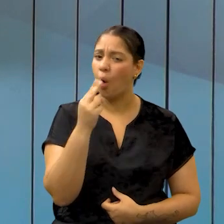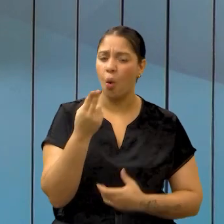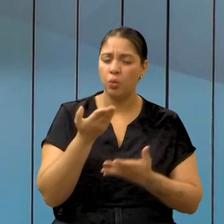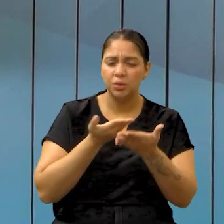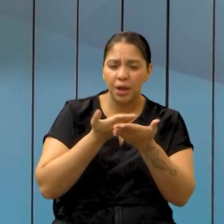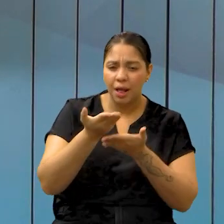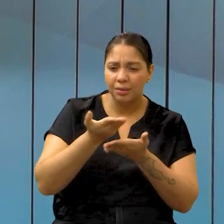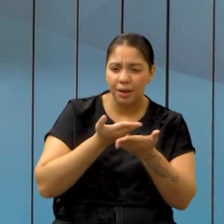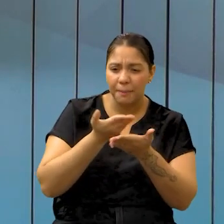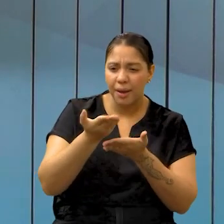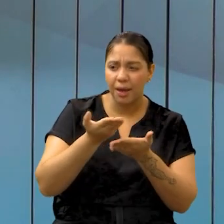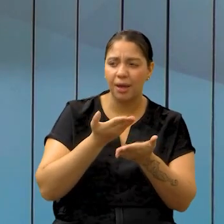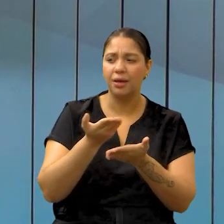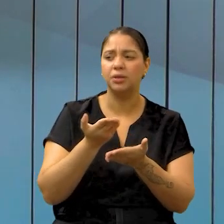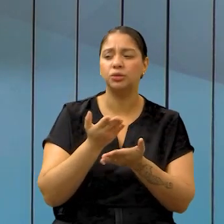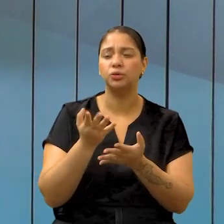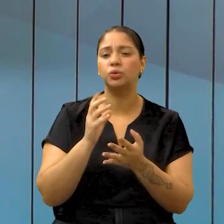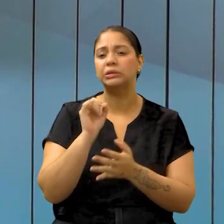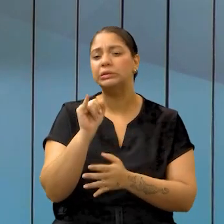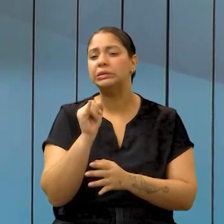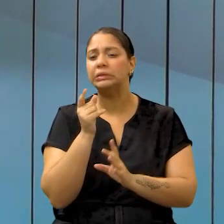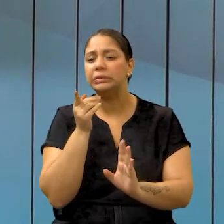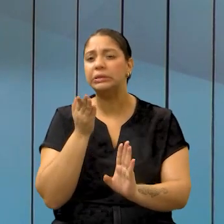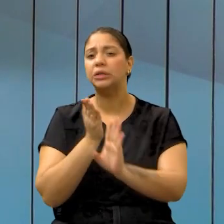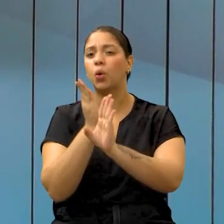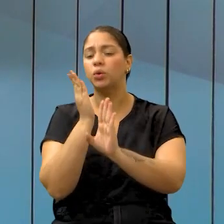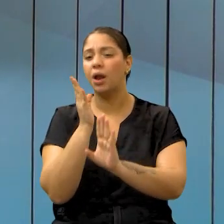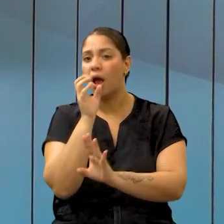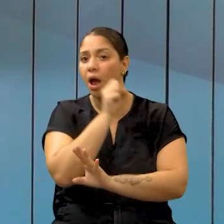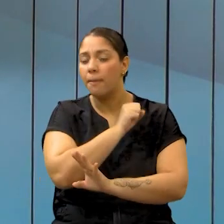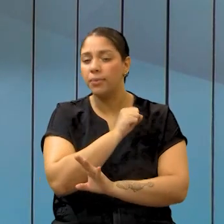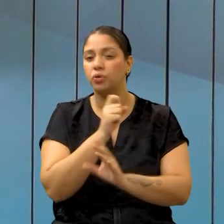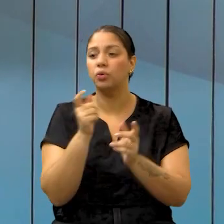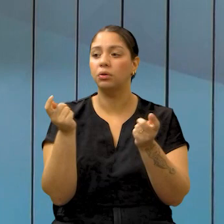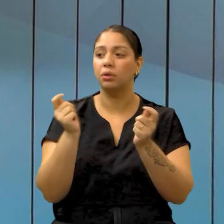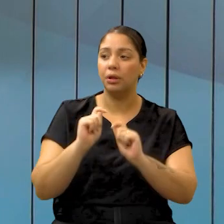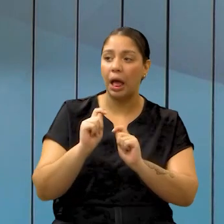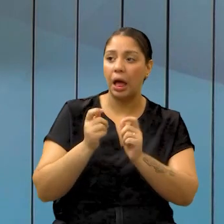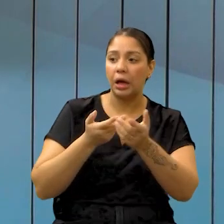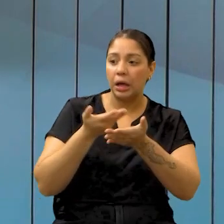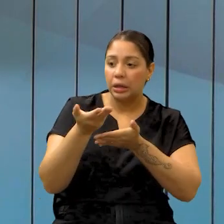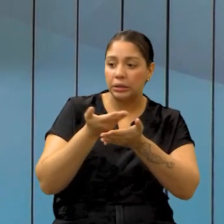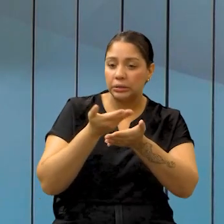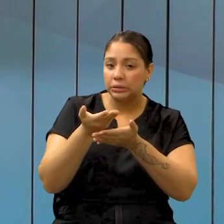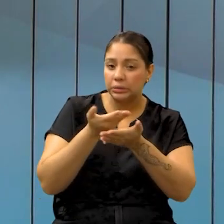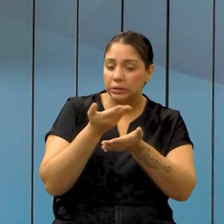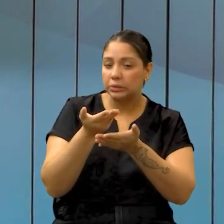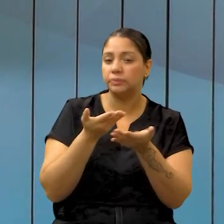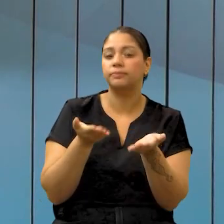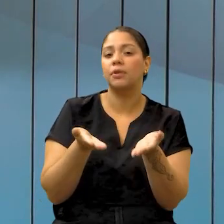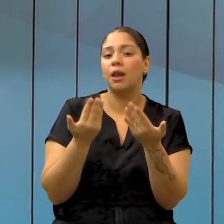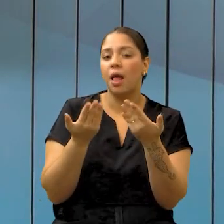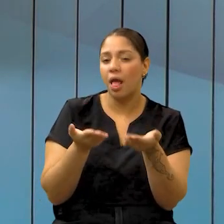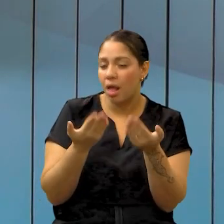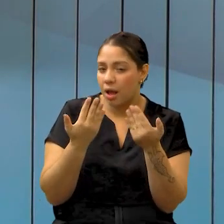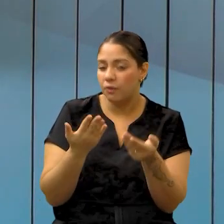ou tem um tratamento que, se descoberto logo, dá para passar por um tratamento mais tranquilo,